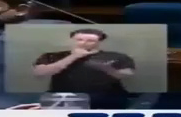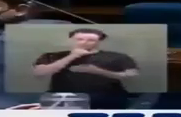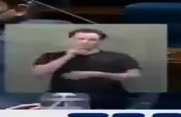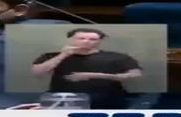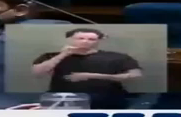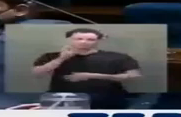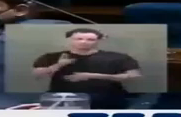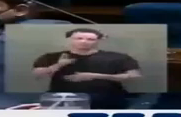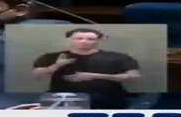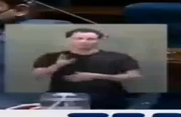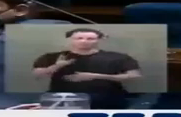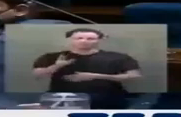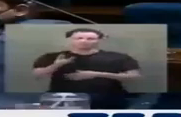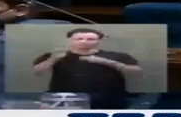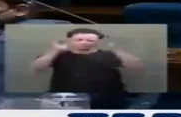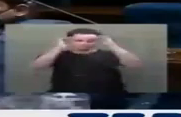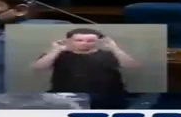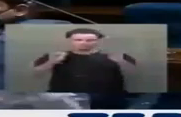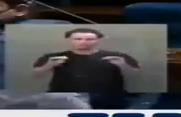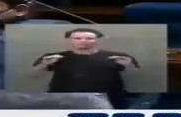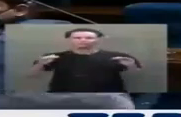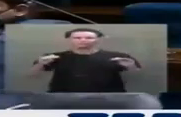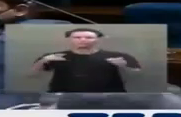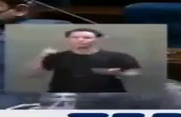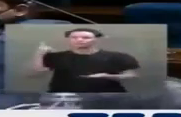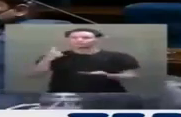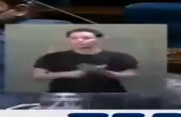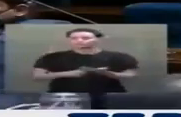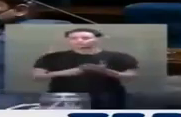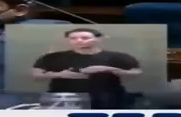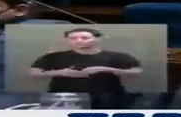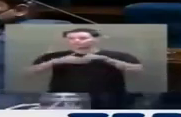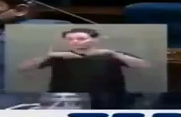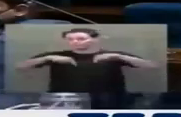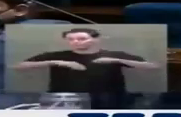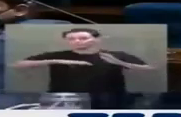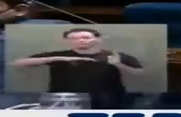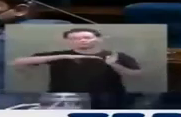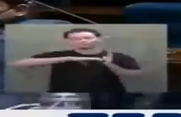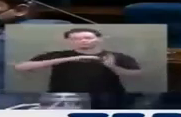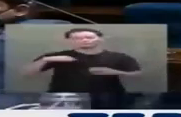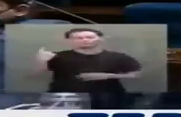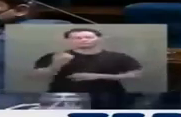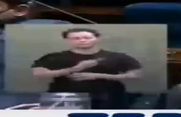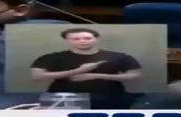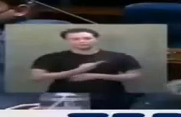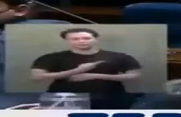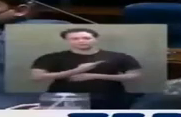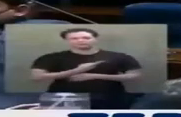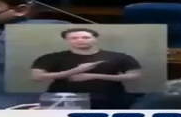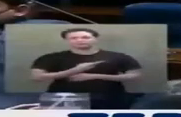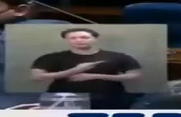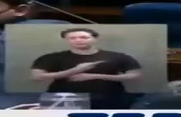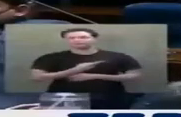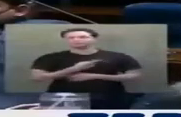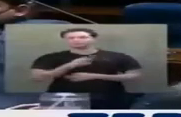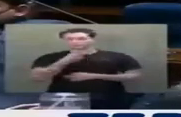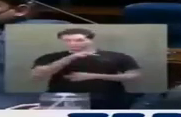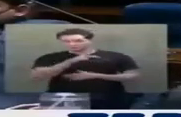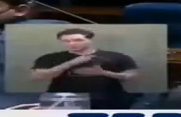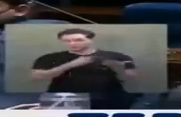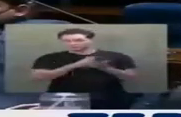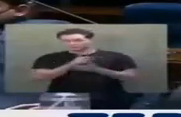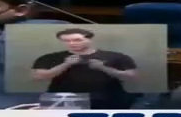Excelência não tenha honrado o compromisso feito com os líderes dessa casa. Nós, sobre o seu aval, garantimos os